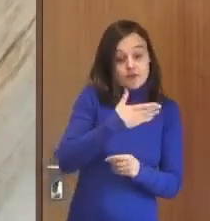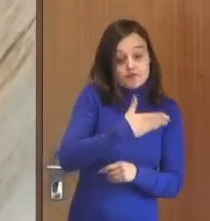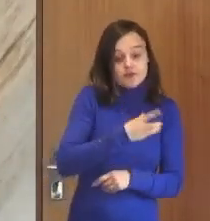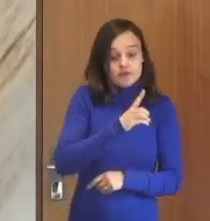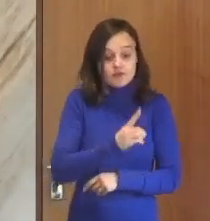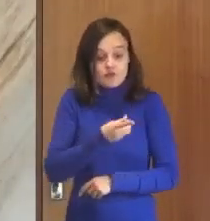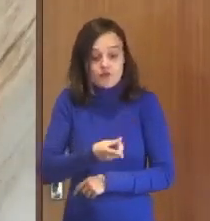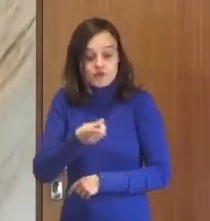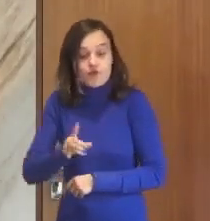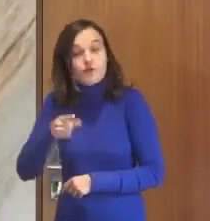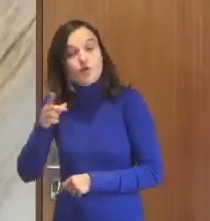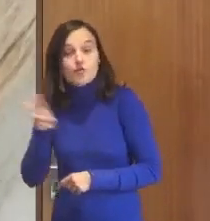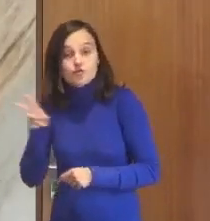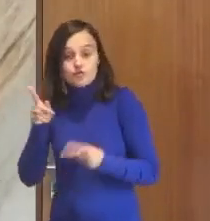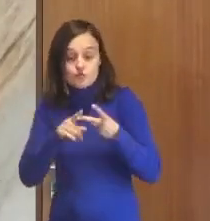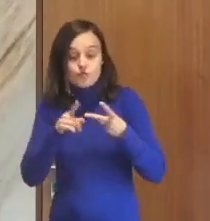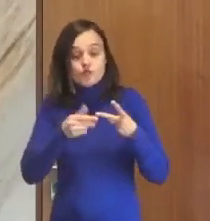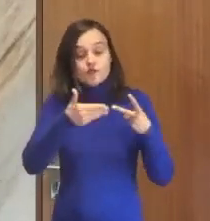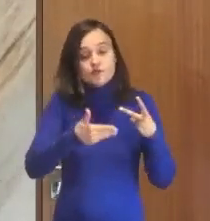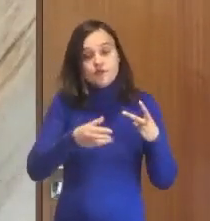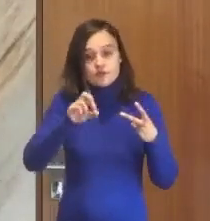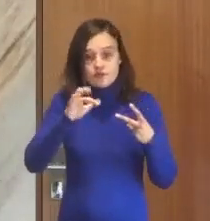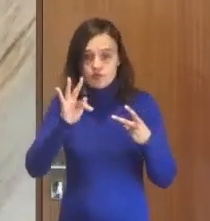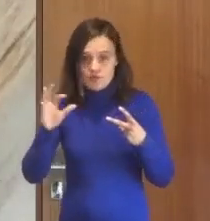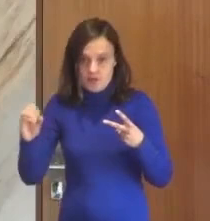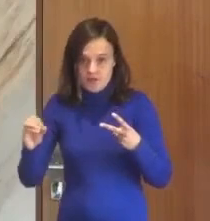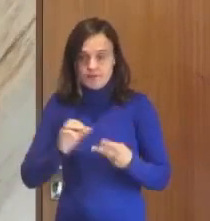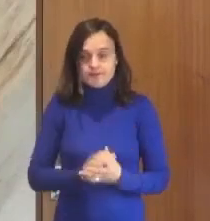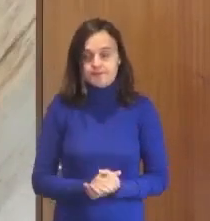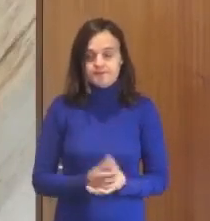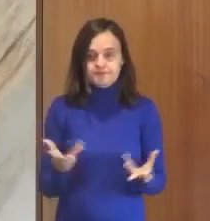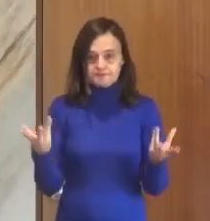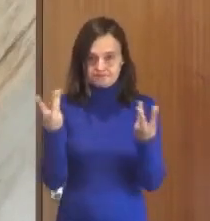1699 e da segunda de 1840.